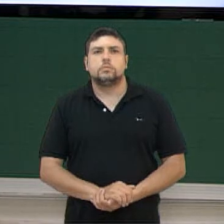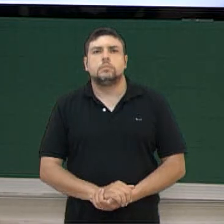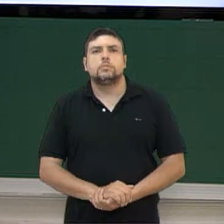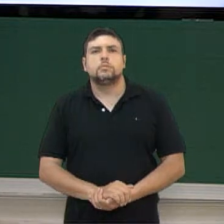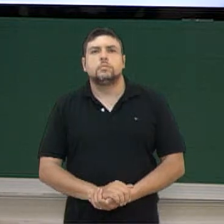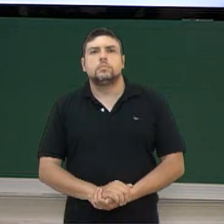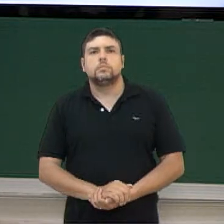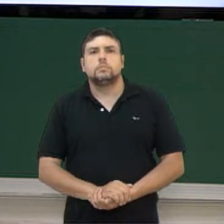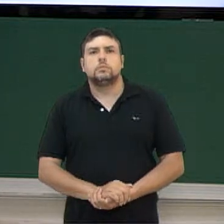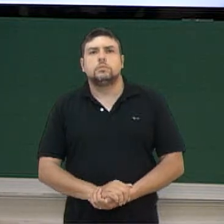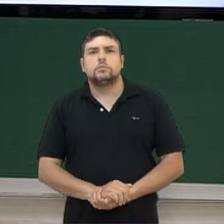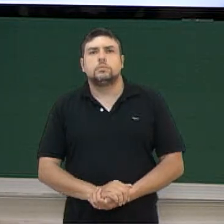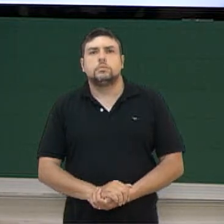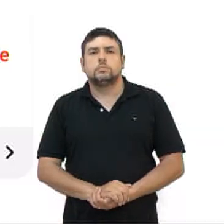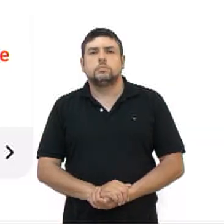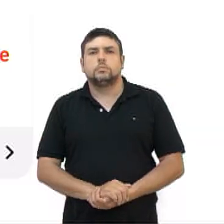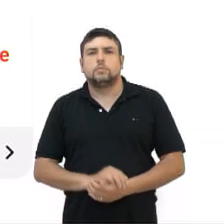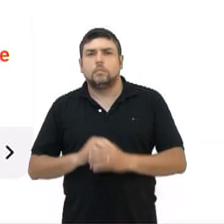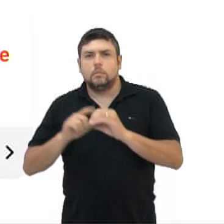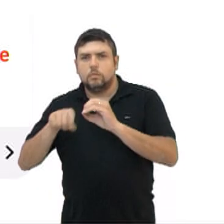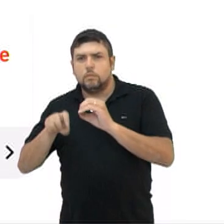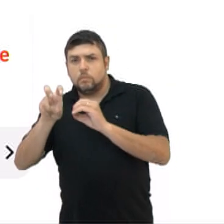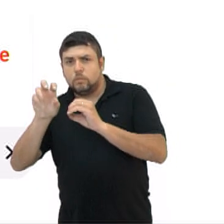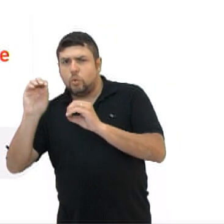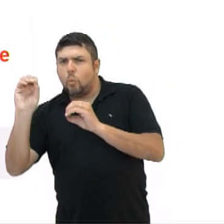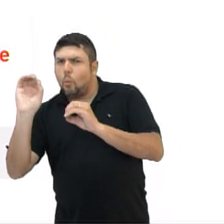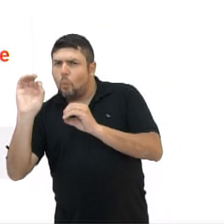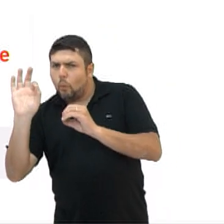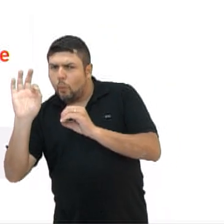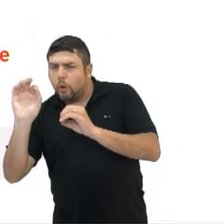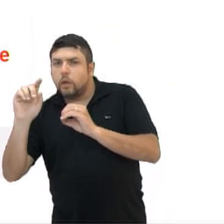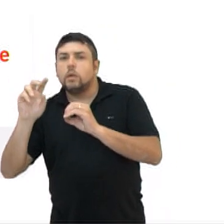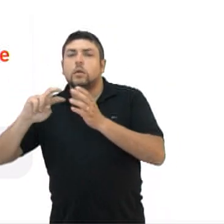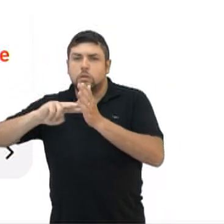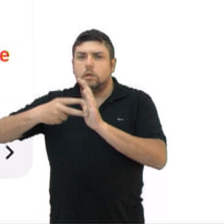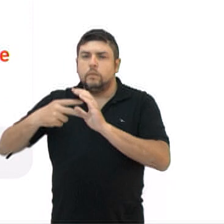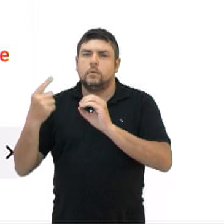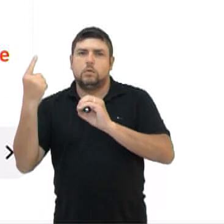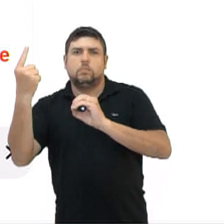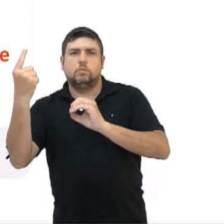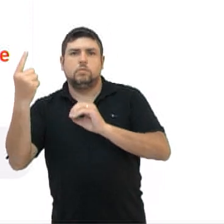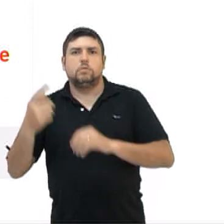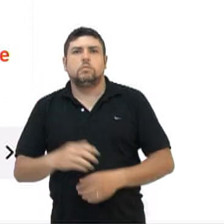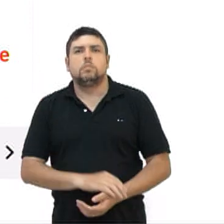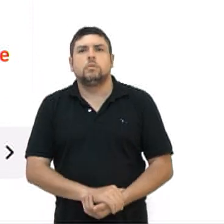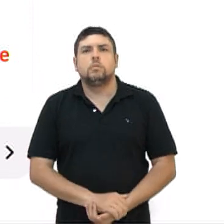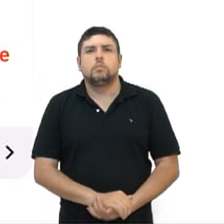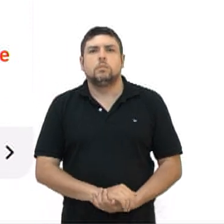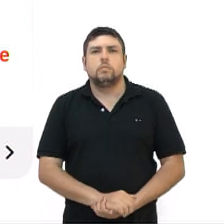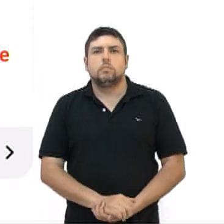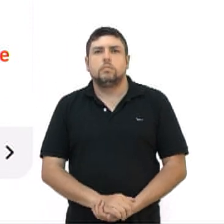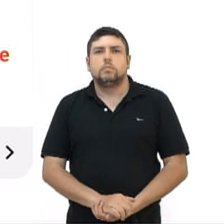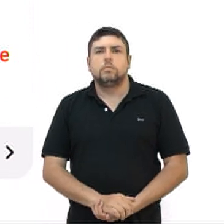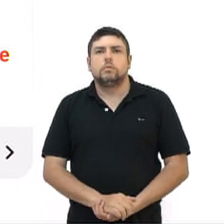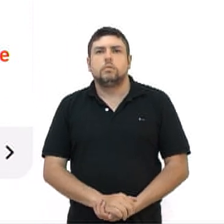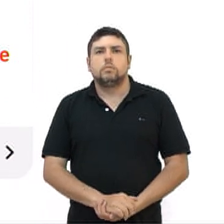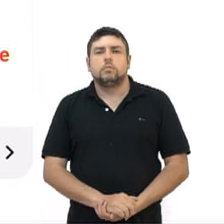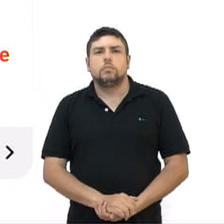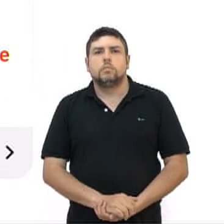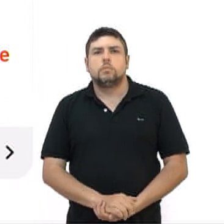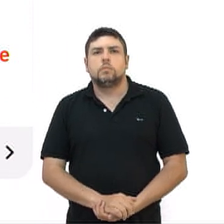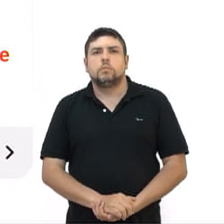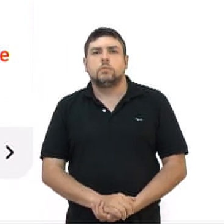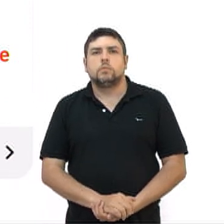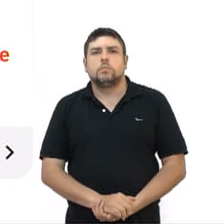no 0,5, é 0,5 elevado a 1. Então, 6 menos 4 mais 1. 6 menos 4, 2, mais 1,